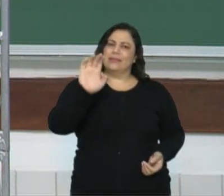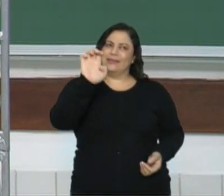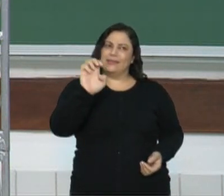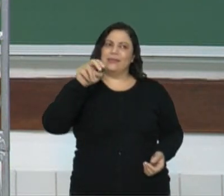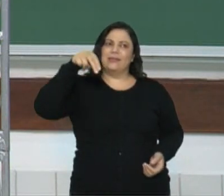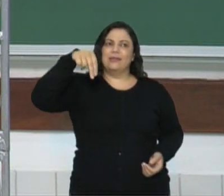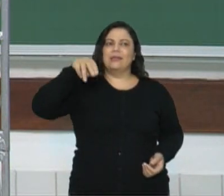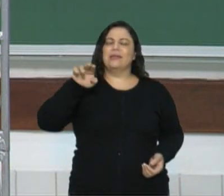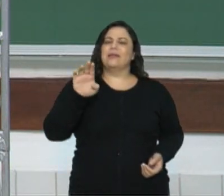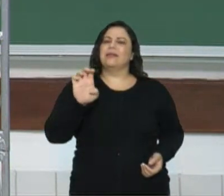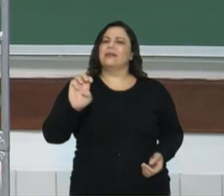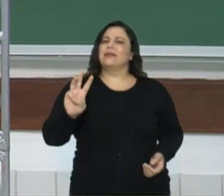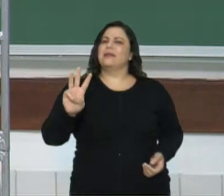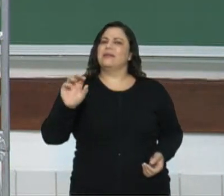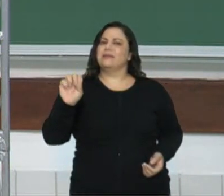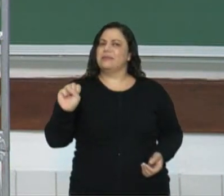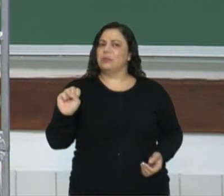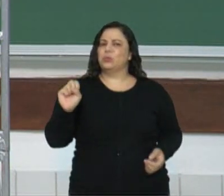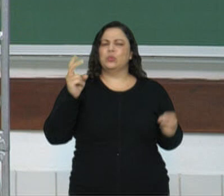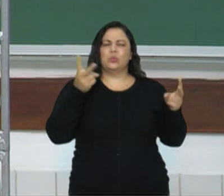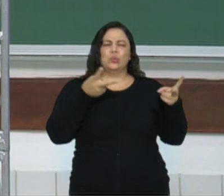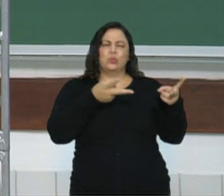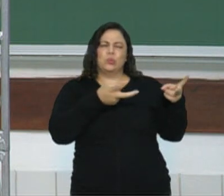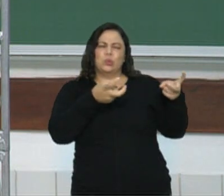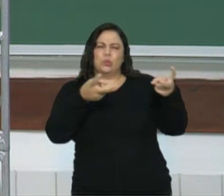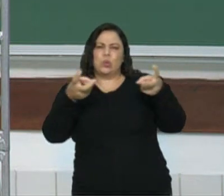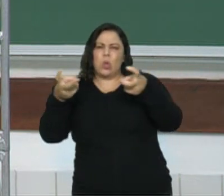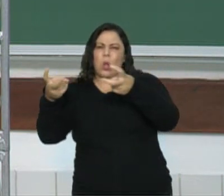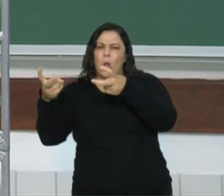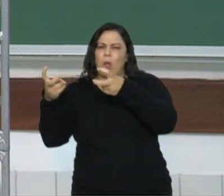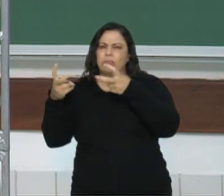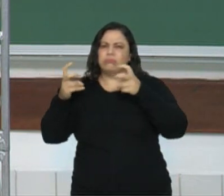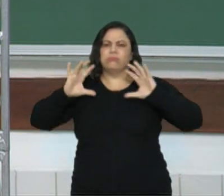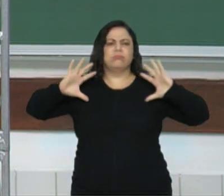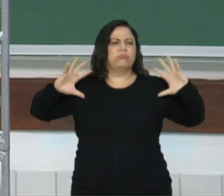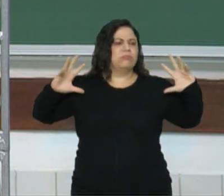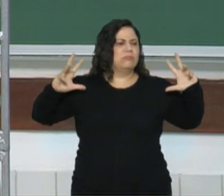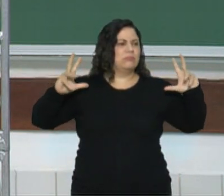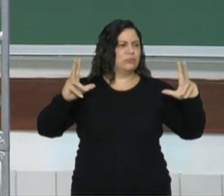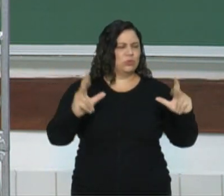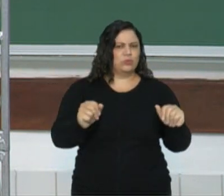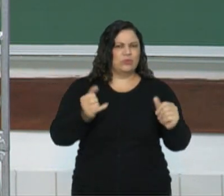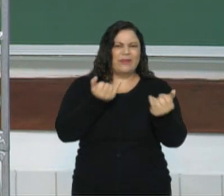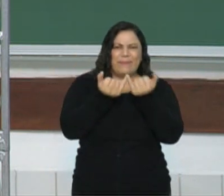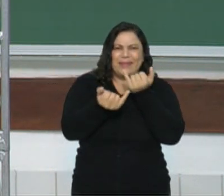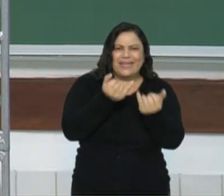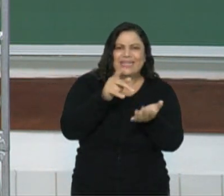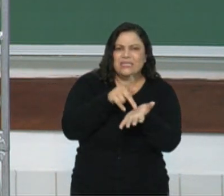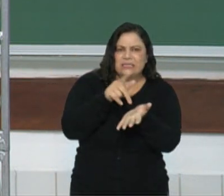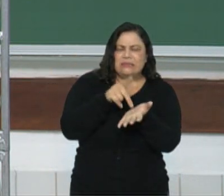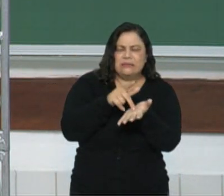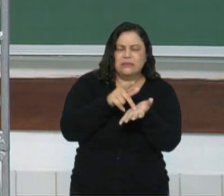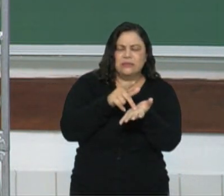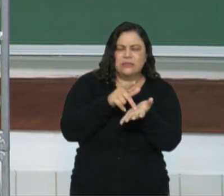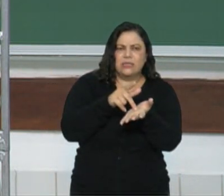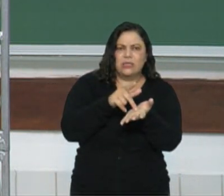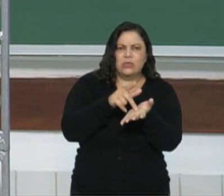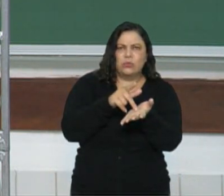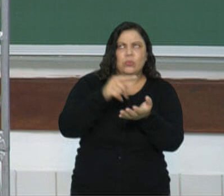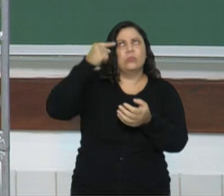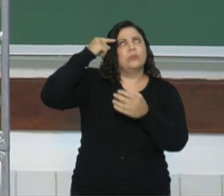eu olho com todos os meus sentidos, parece que aquilo é verdadeiro, não só por um. Quando